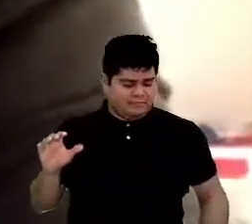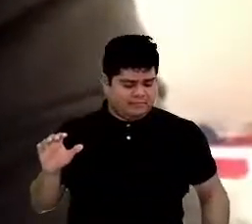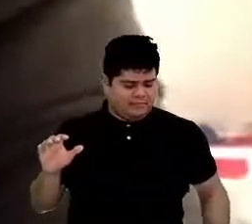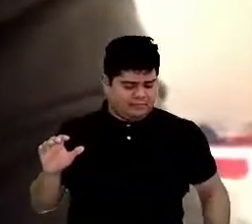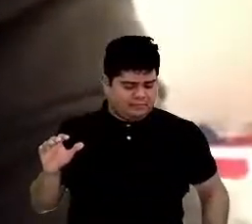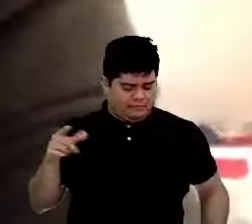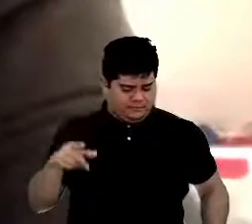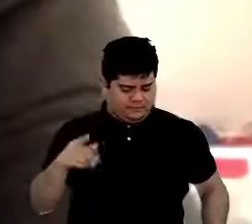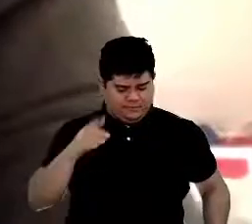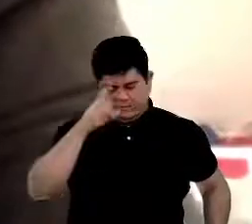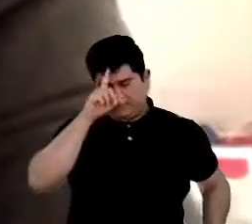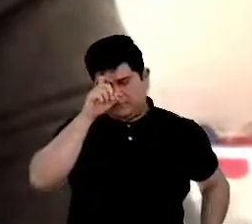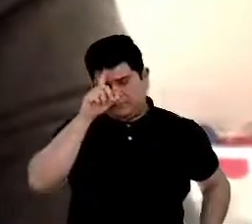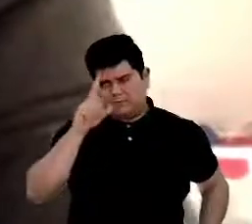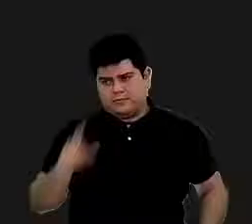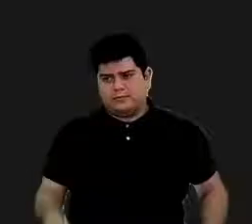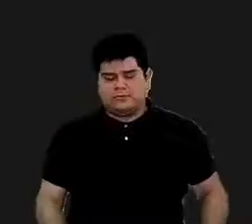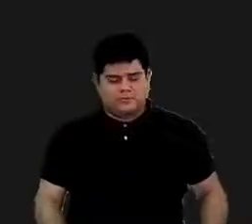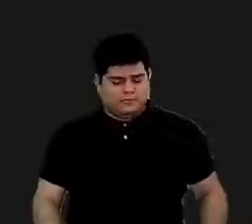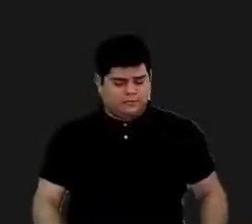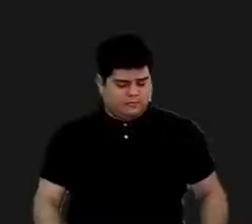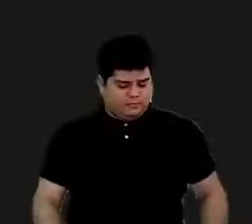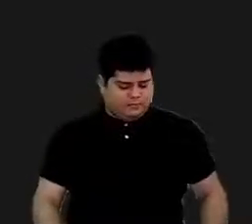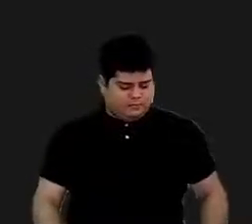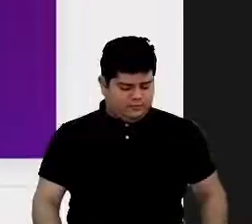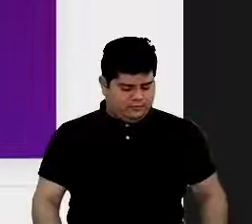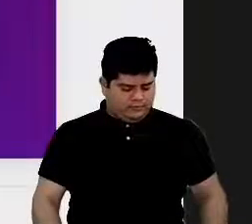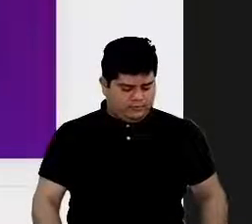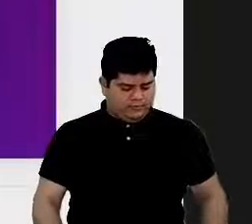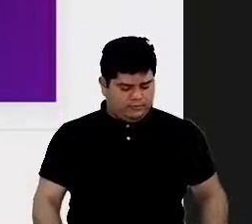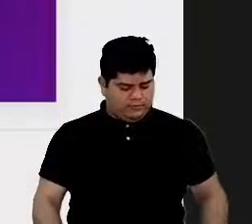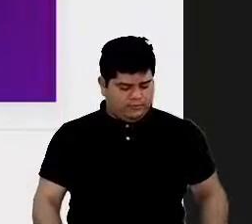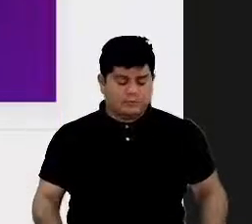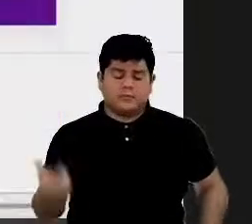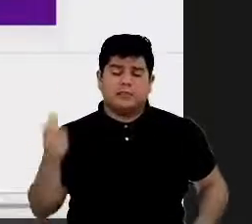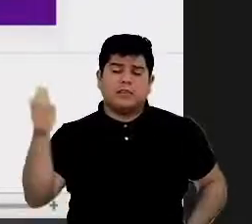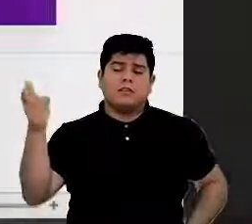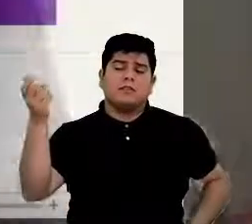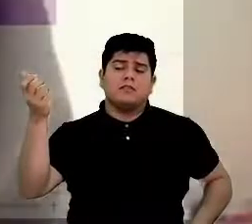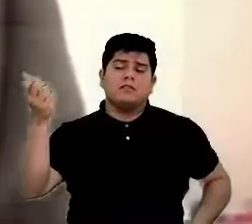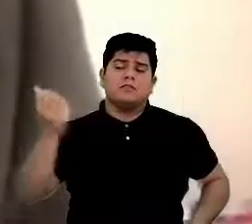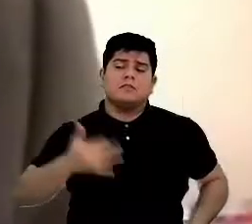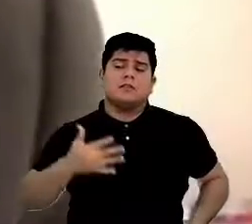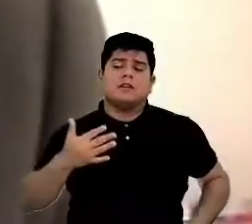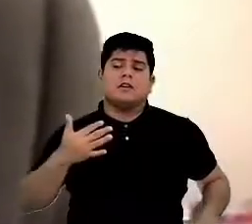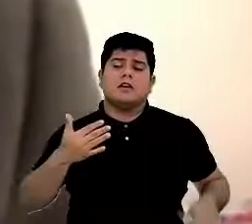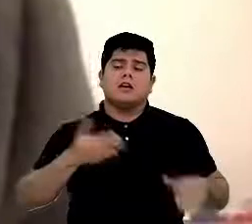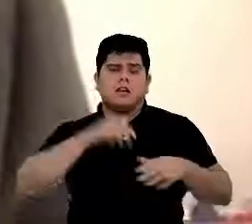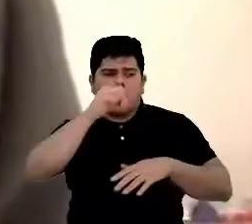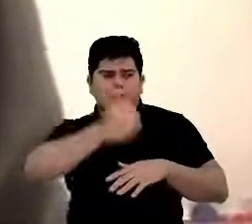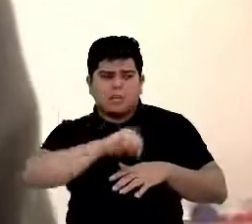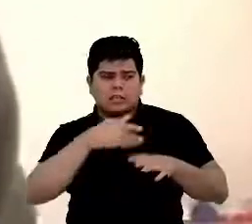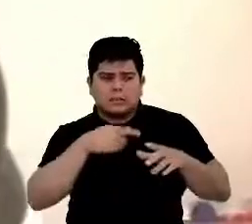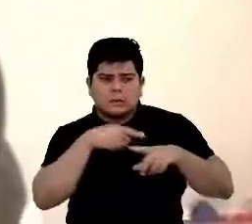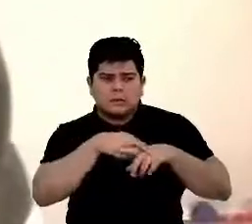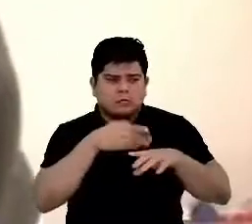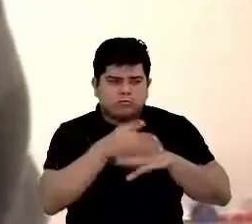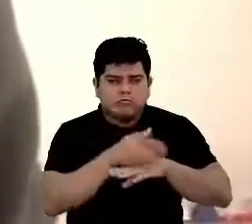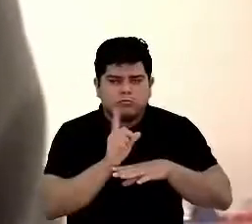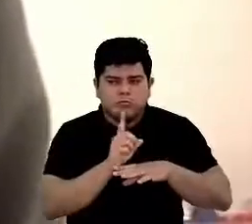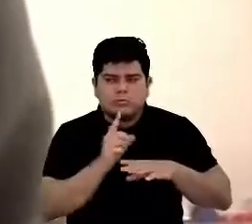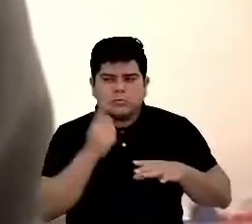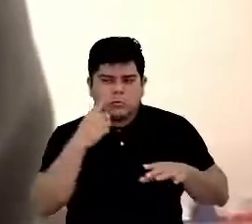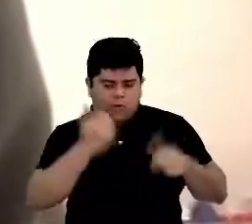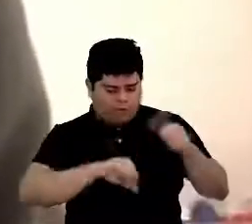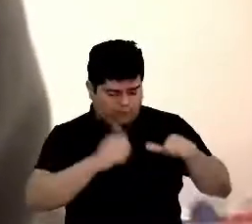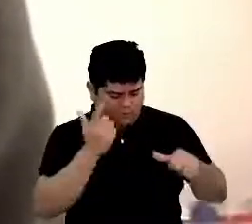Hospital Procardíaco, e ela vai falar sobre até onde conseguimos chegar na análise não invasiva da doença coronariana. Já